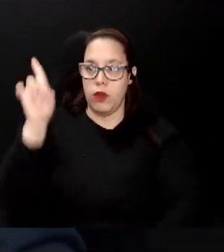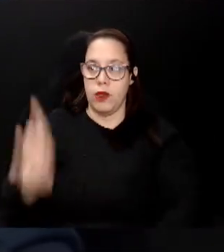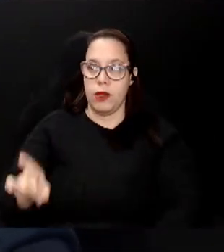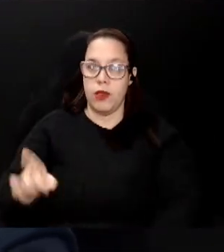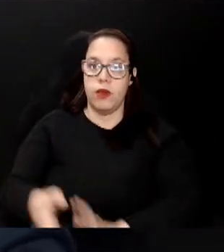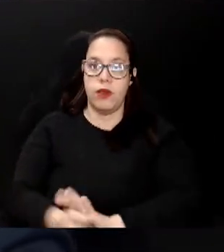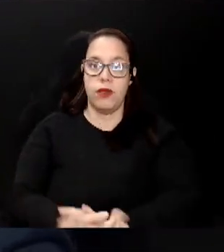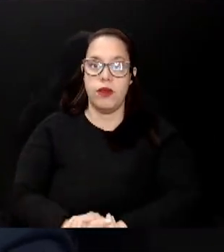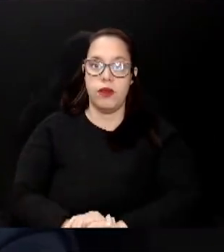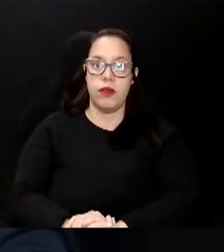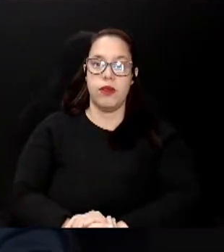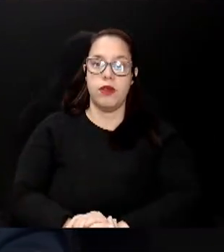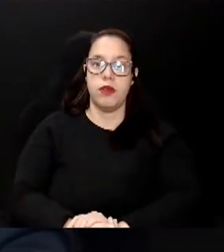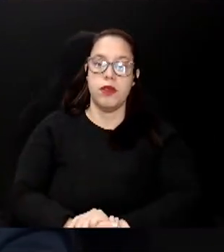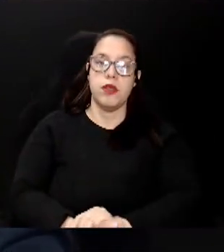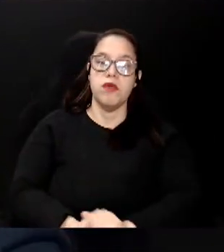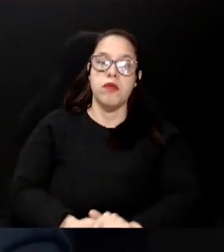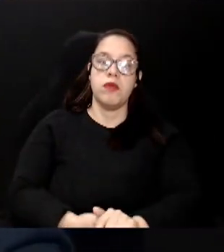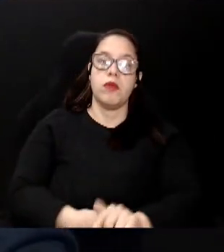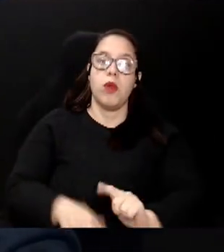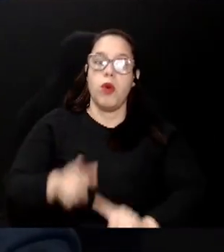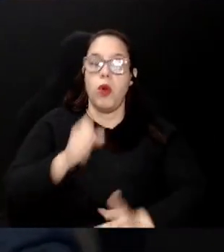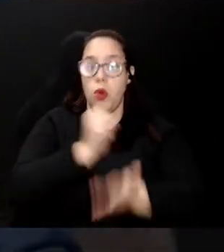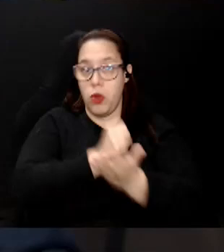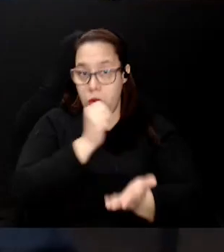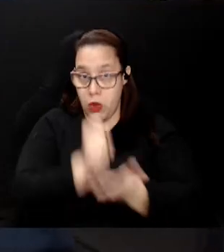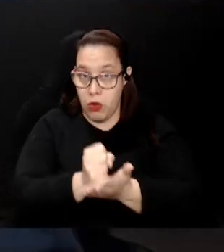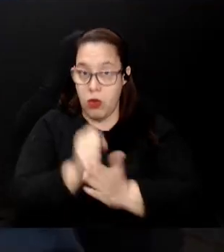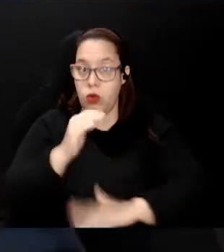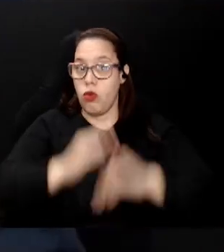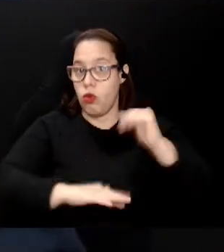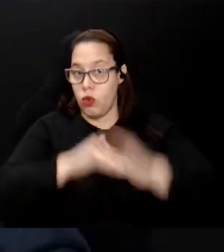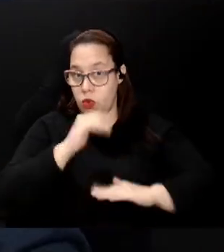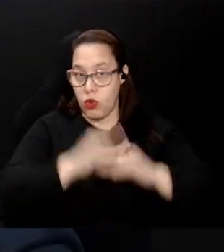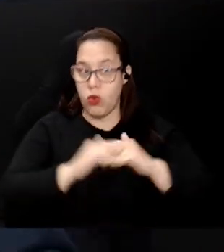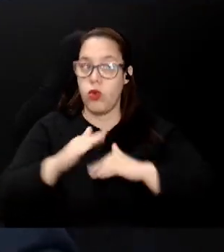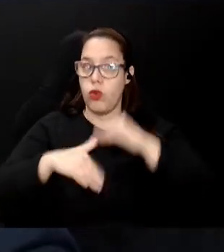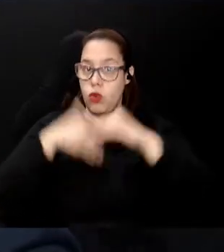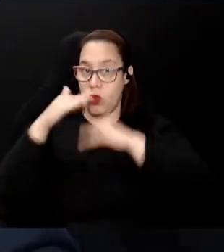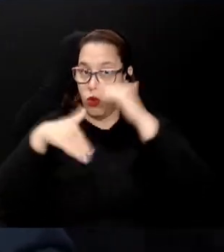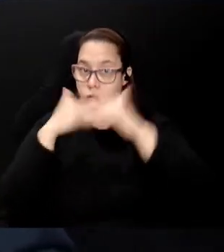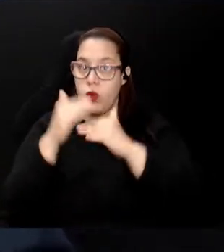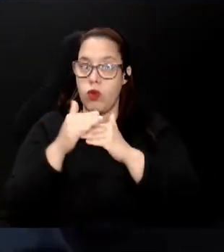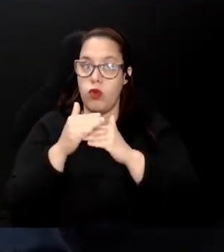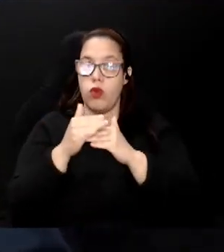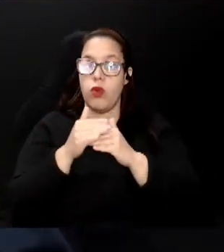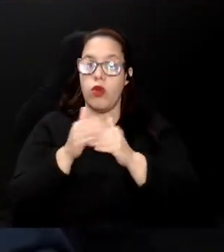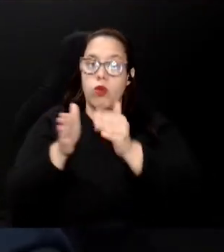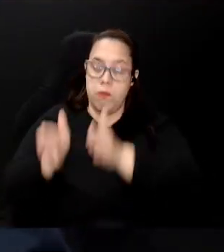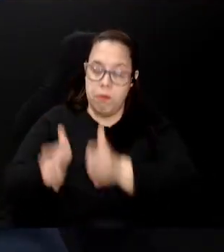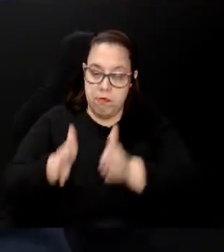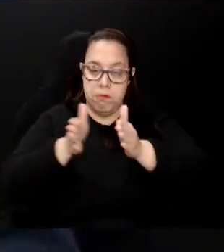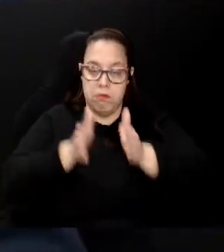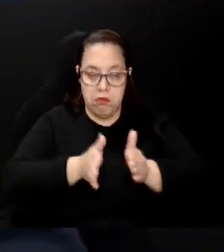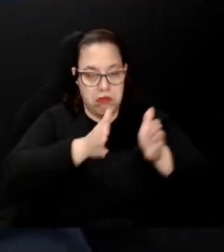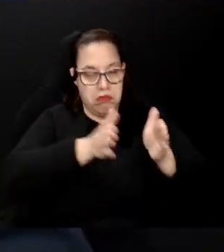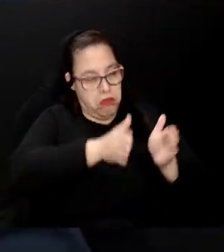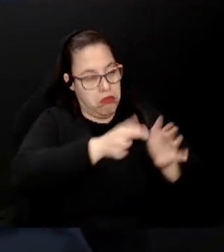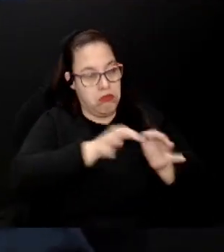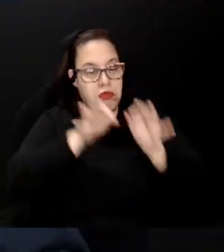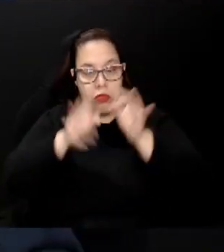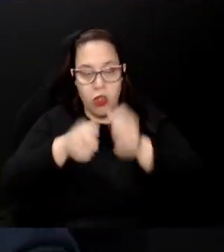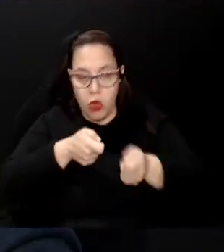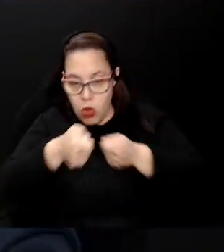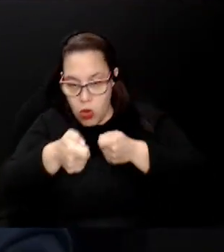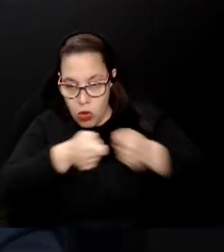de contrato é um setor da Câmara, né? E eles desenvolveram processos robustos, com controle, com